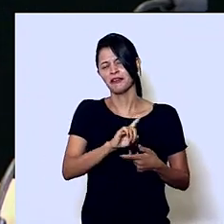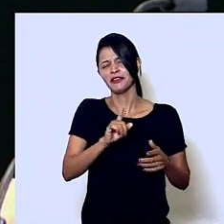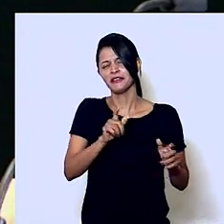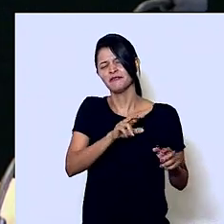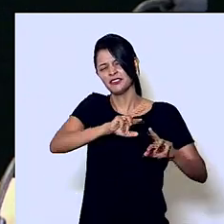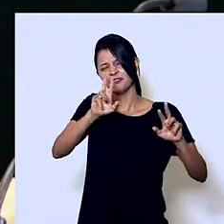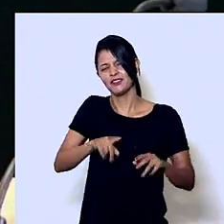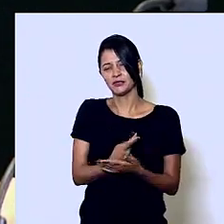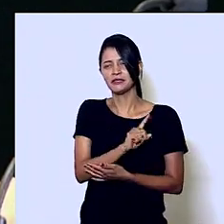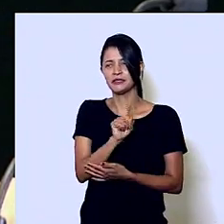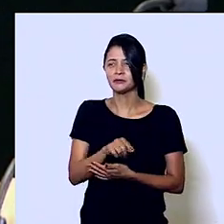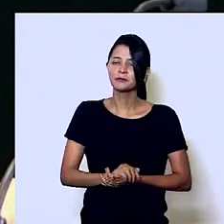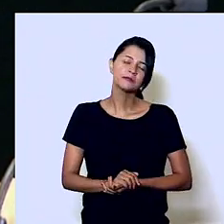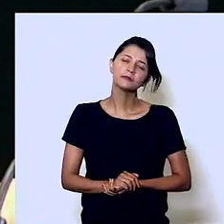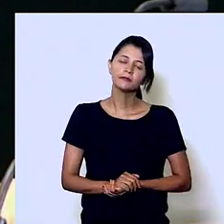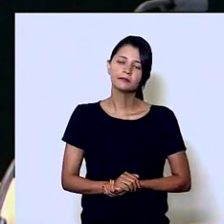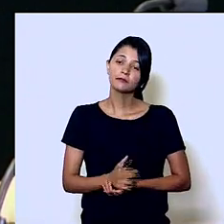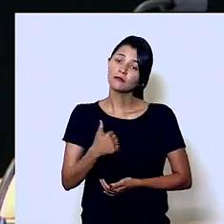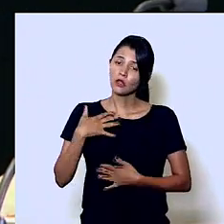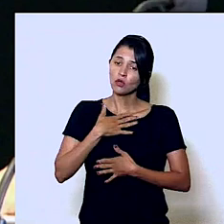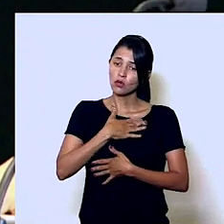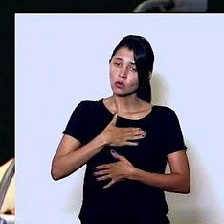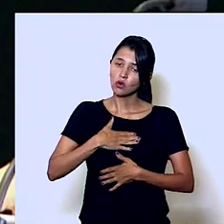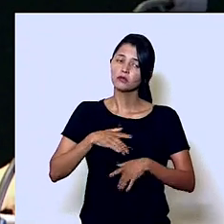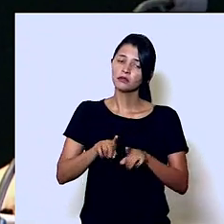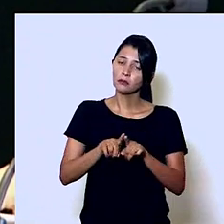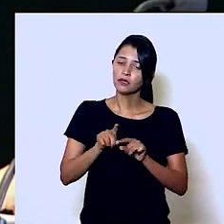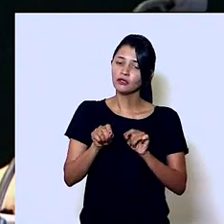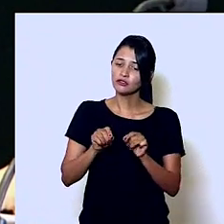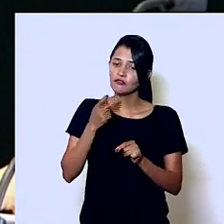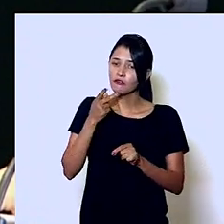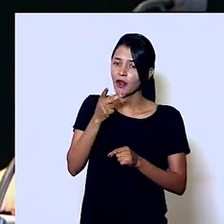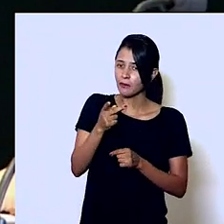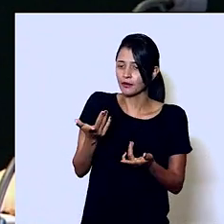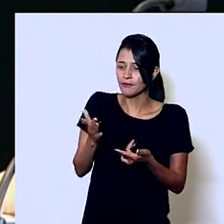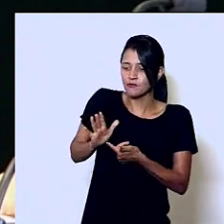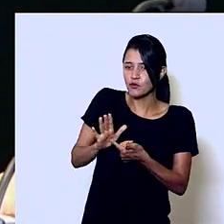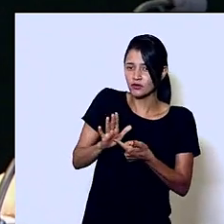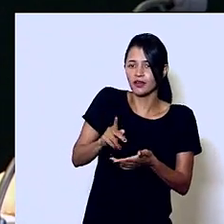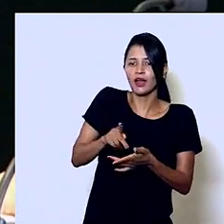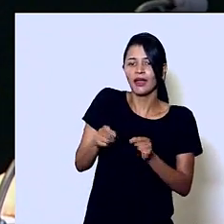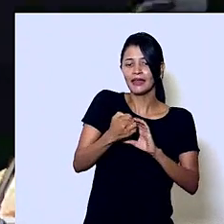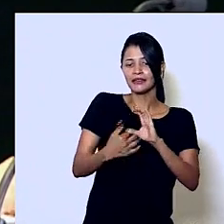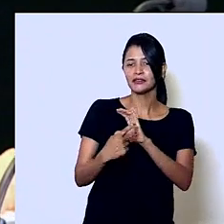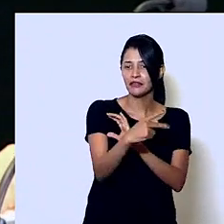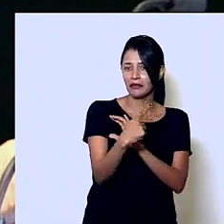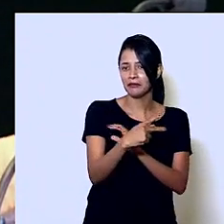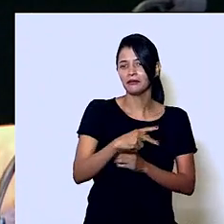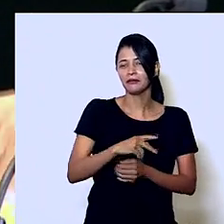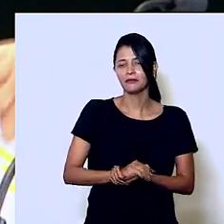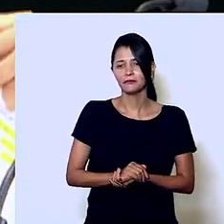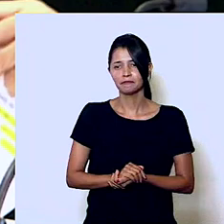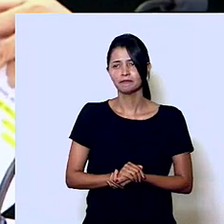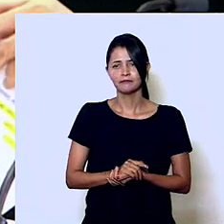Enfim, gosto até de fazer, para mostrar isso, como essa característica traz efeitos para